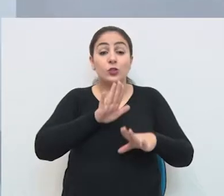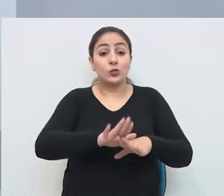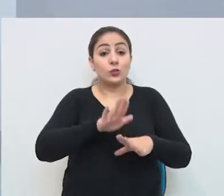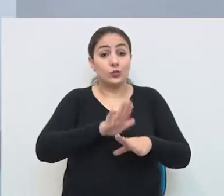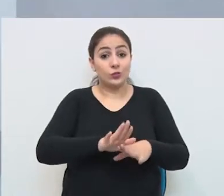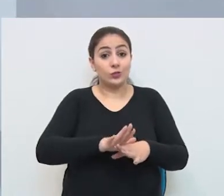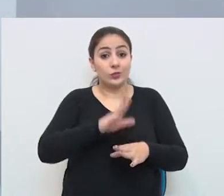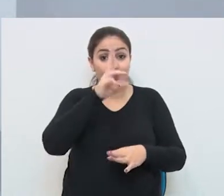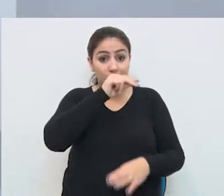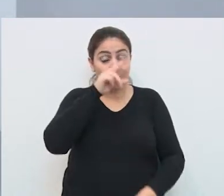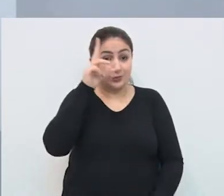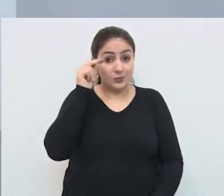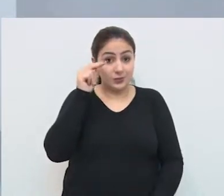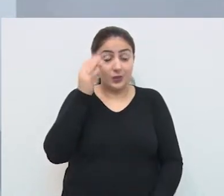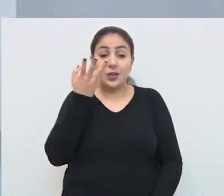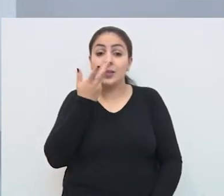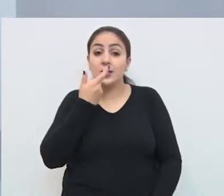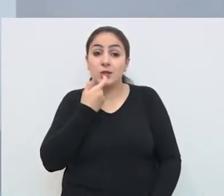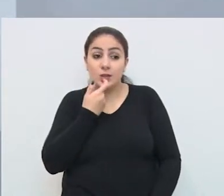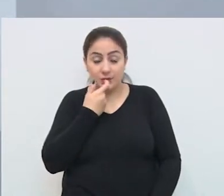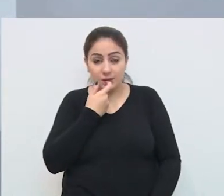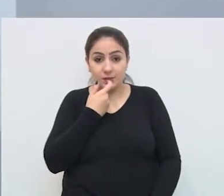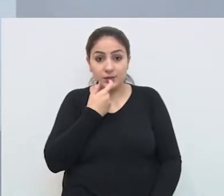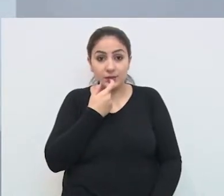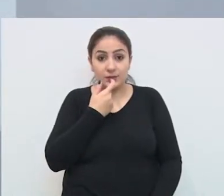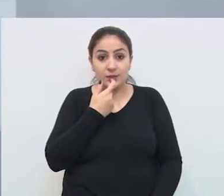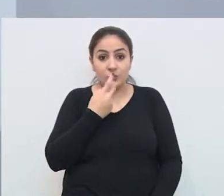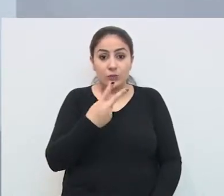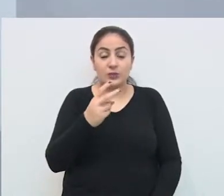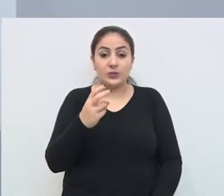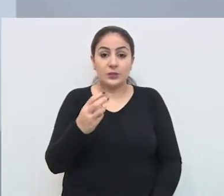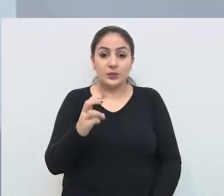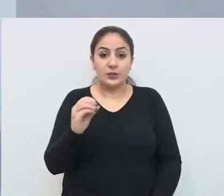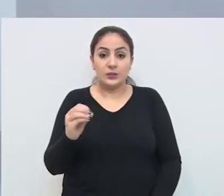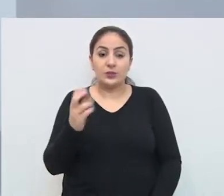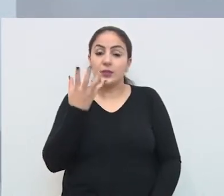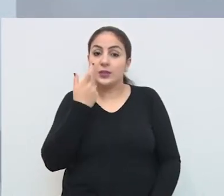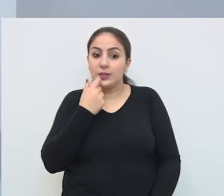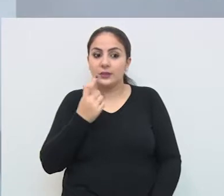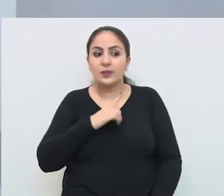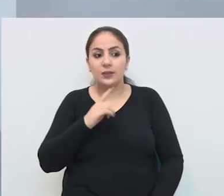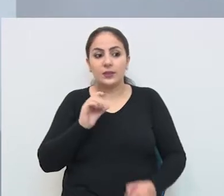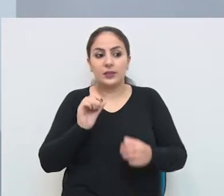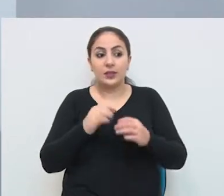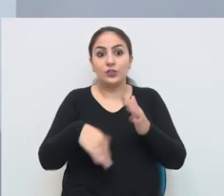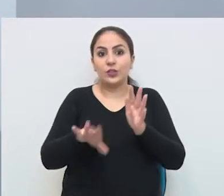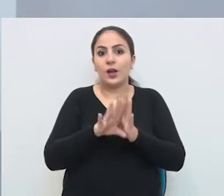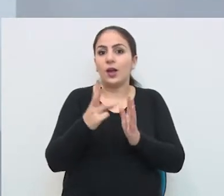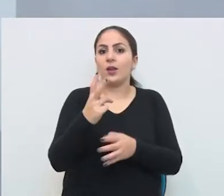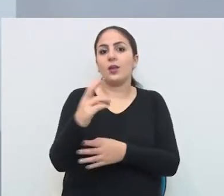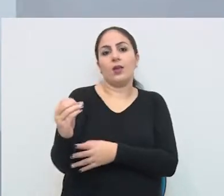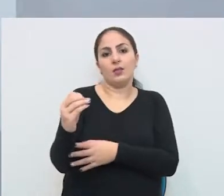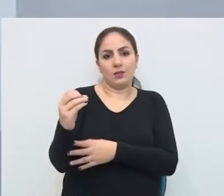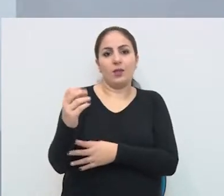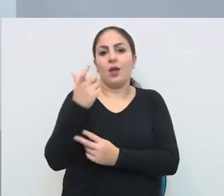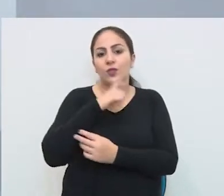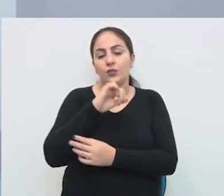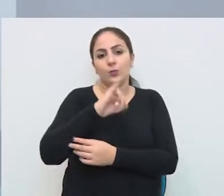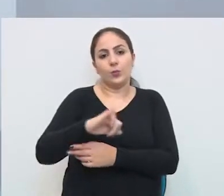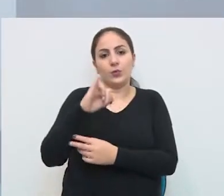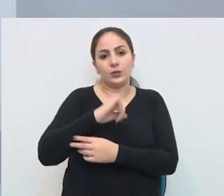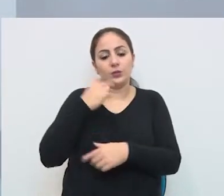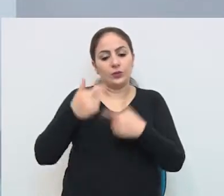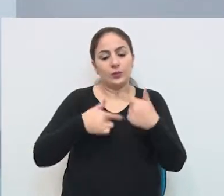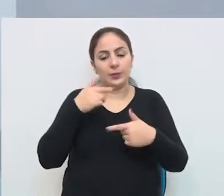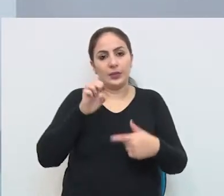de ajuda do poder público. Essas crianças, são 245 crianças que estão lá treinando, saindo da rua. Eles querem chegar a 500. Então, eu acho que é importante